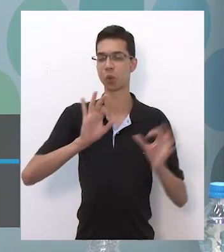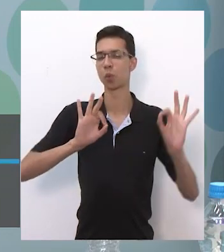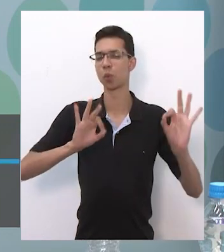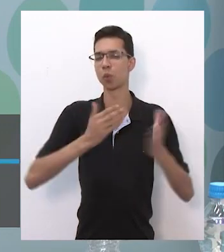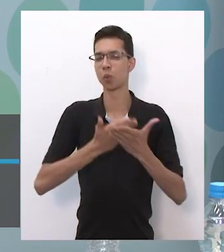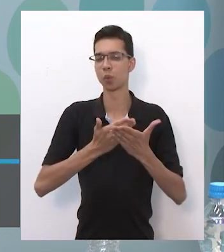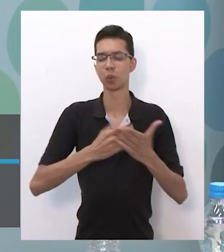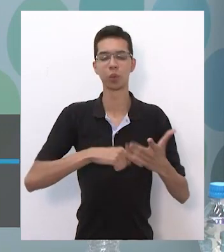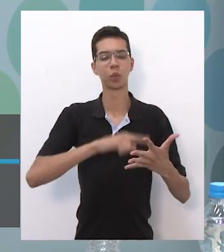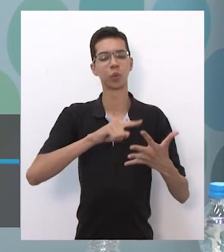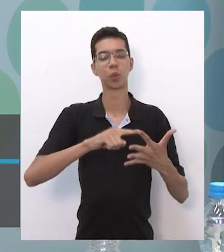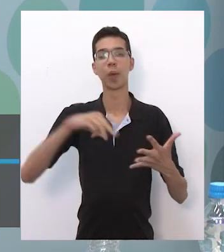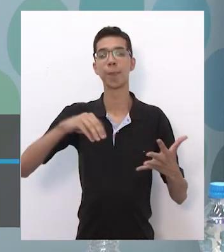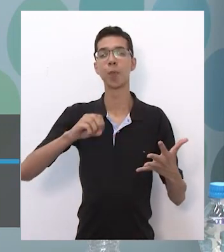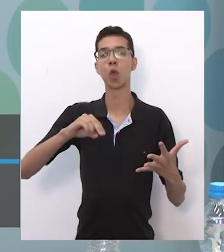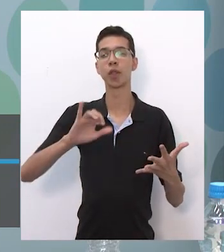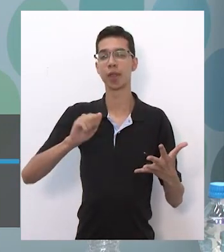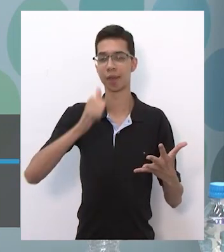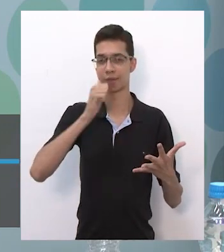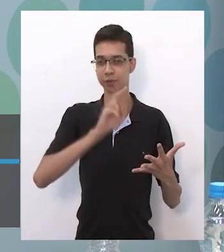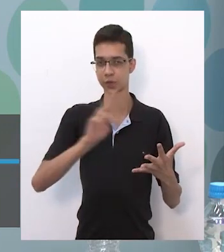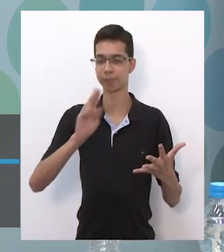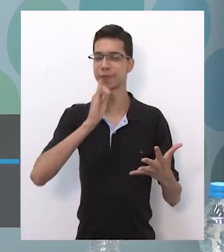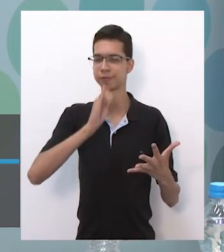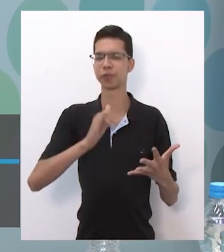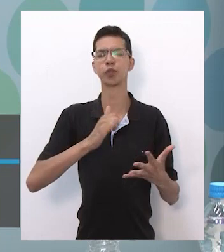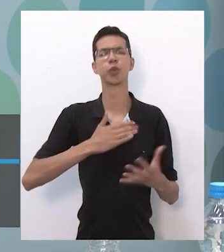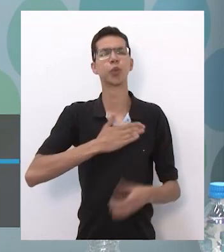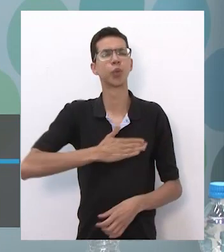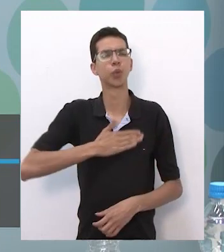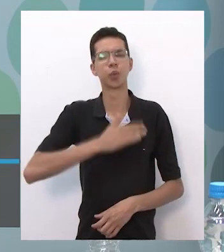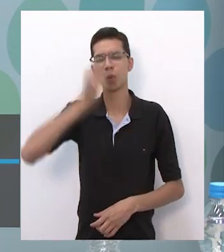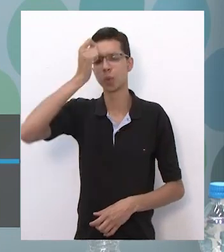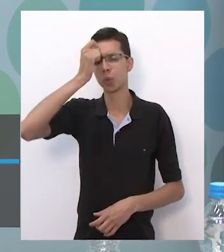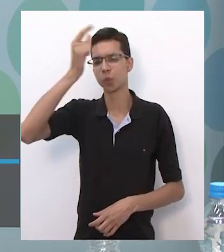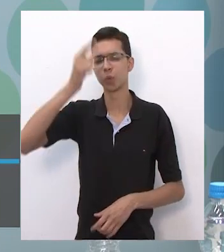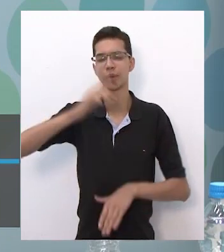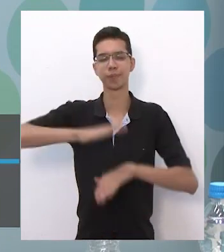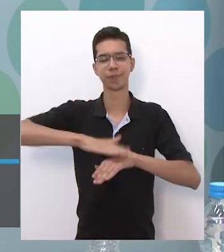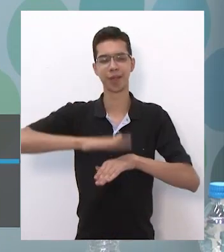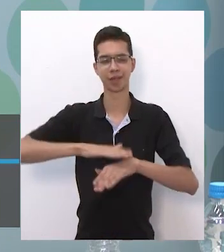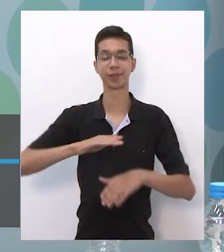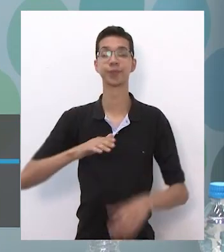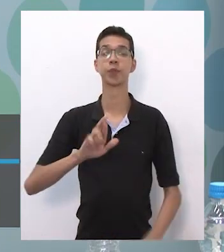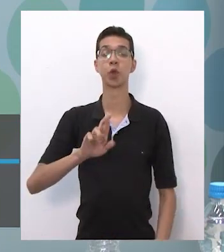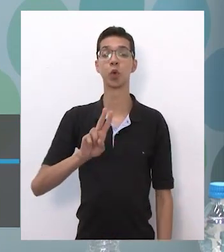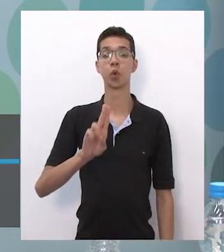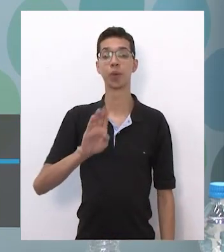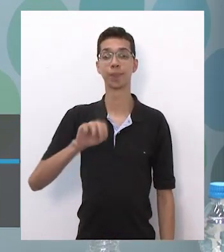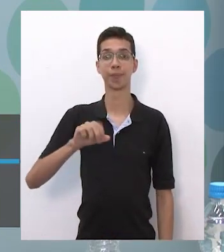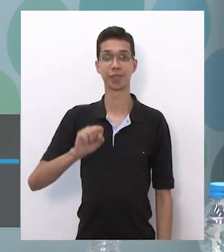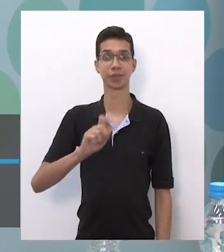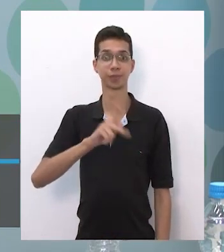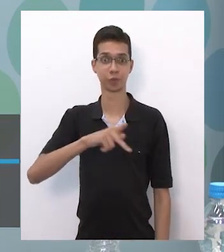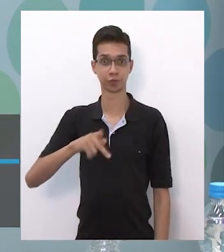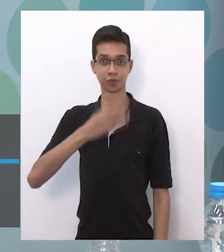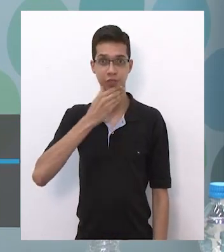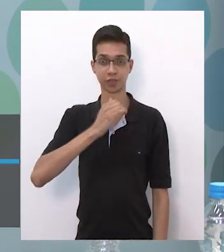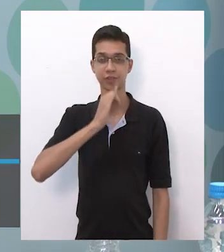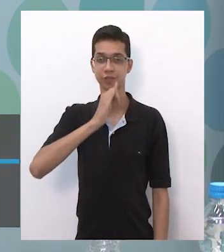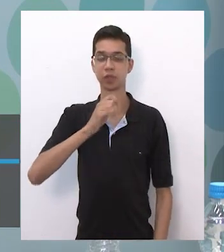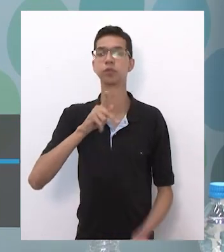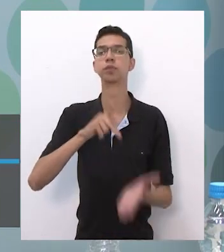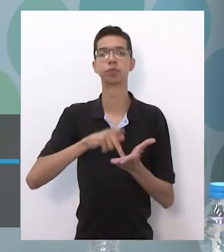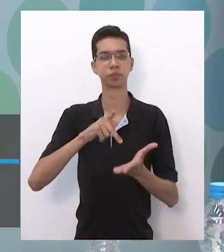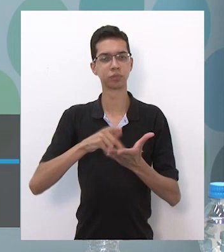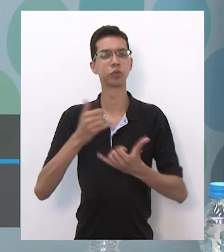achou muito legal, que ela gosta muito de cultura maker. O professor Rubens comentou que é uma verdade que o uso de